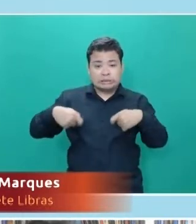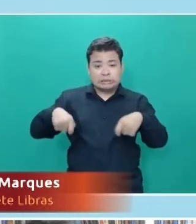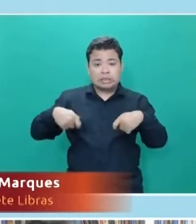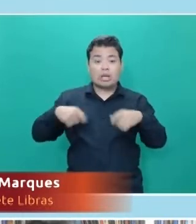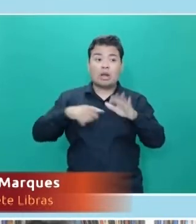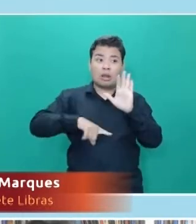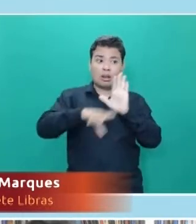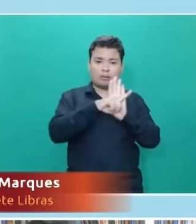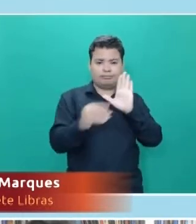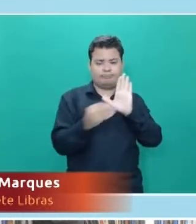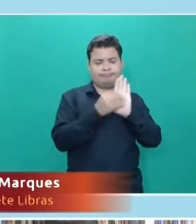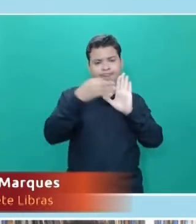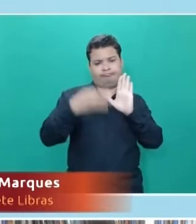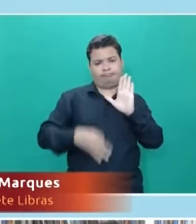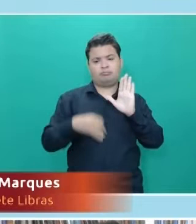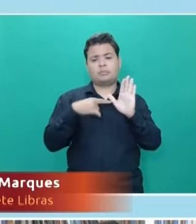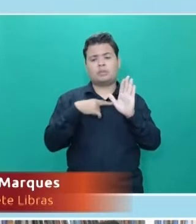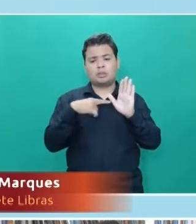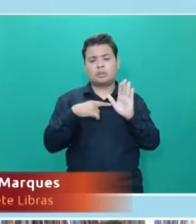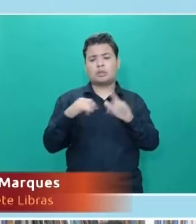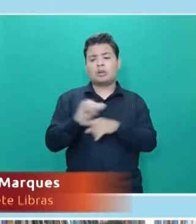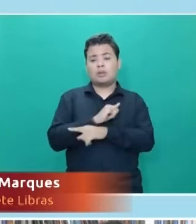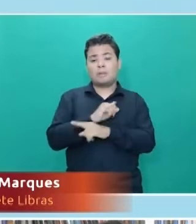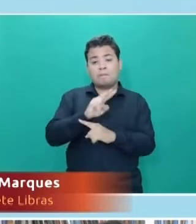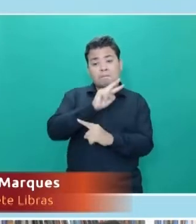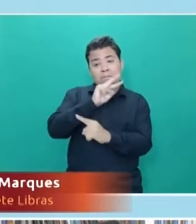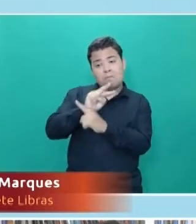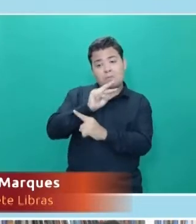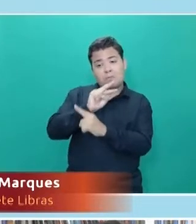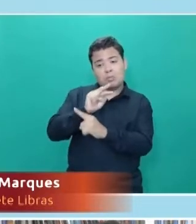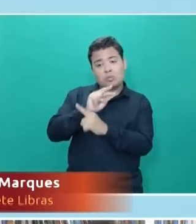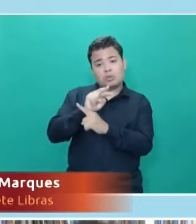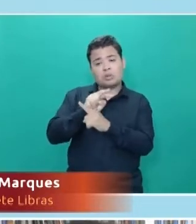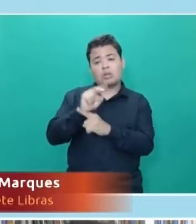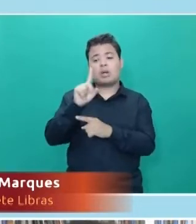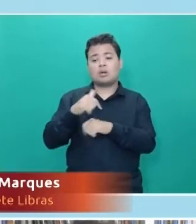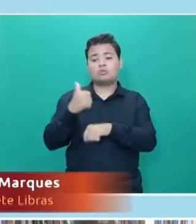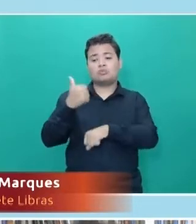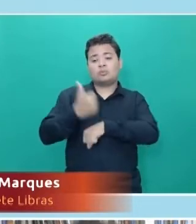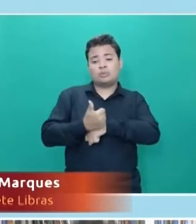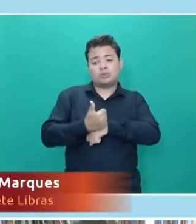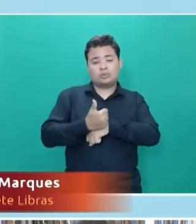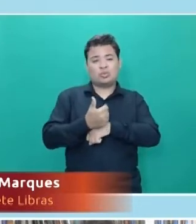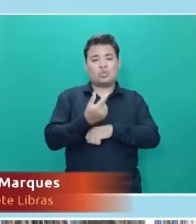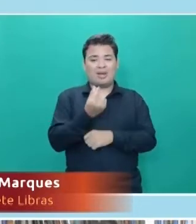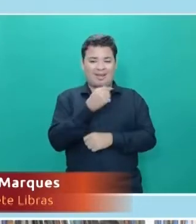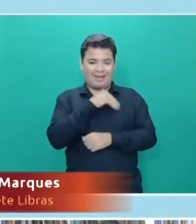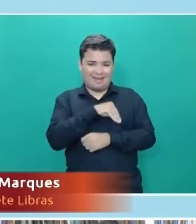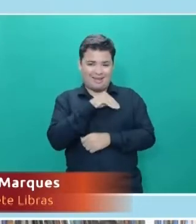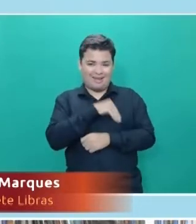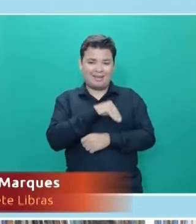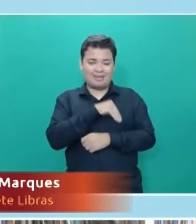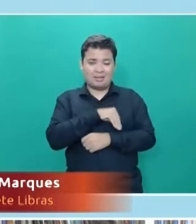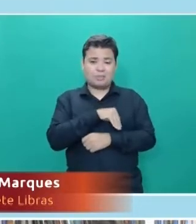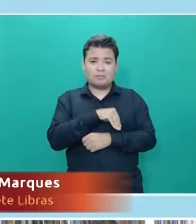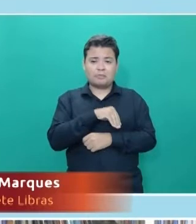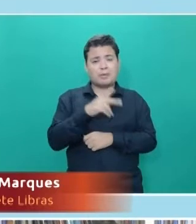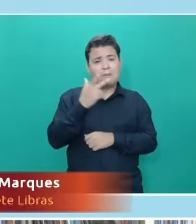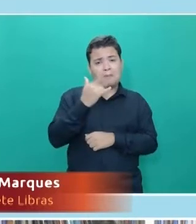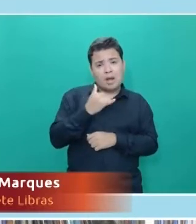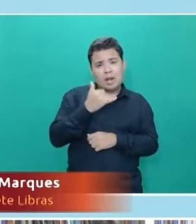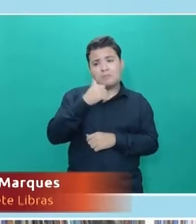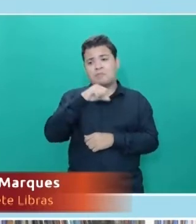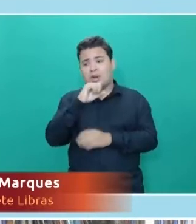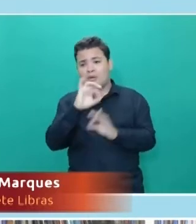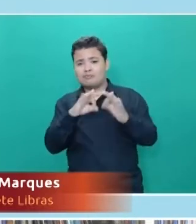lei, uma forma de proteção, como você bem disse, um substitutivo de renda, né, daquele pai, daquela mãe de família, que eventualmente,